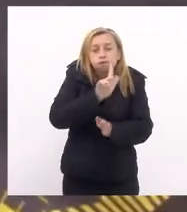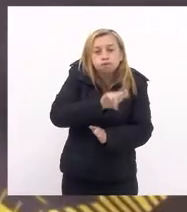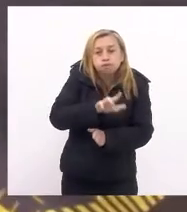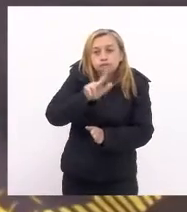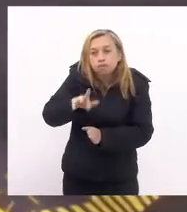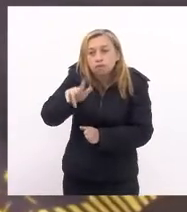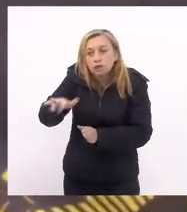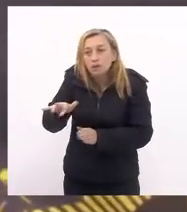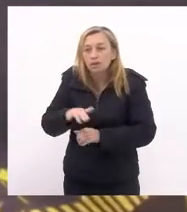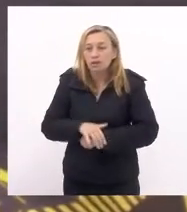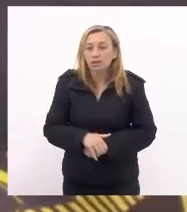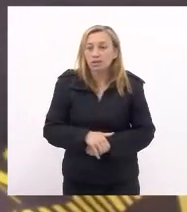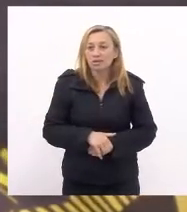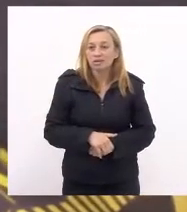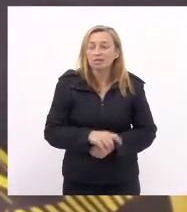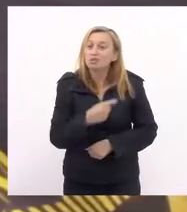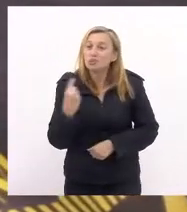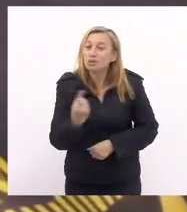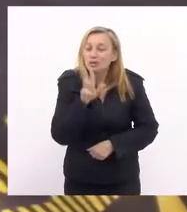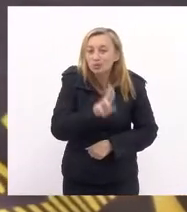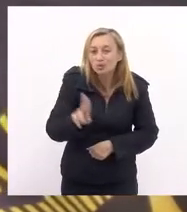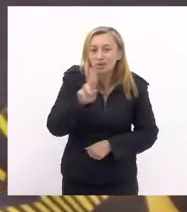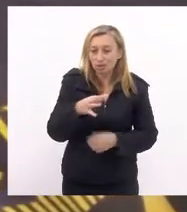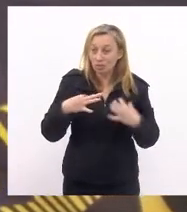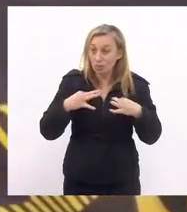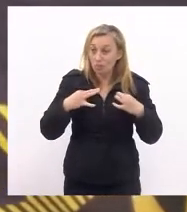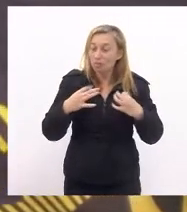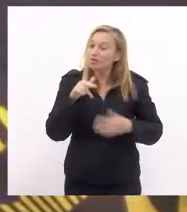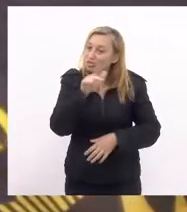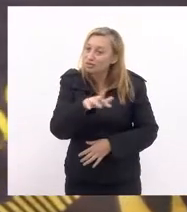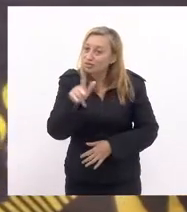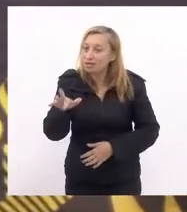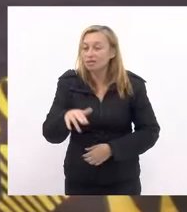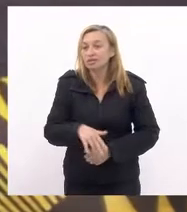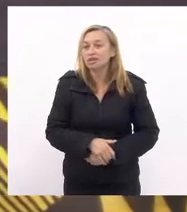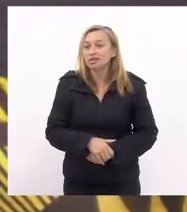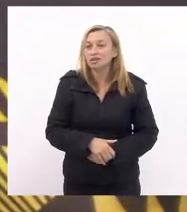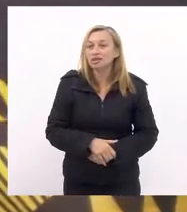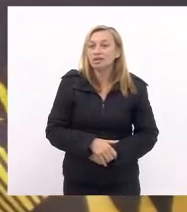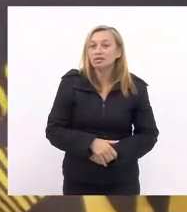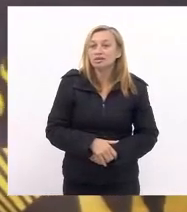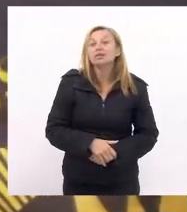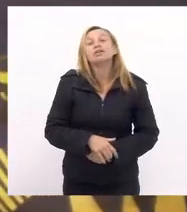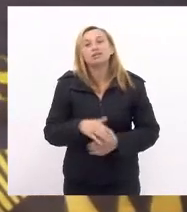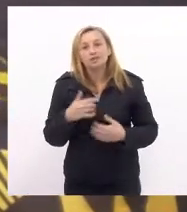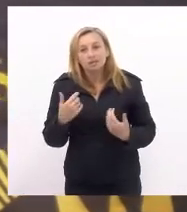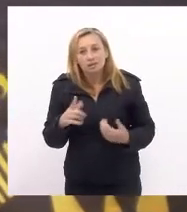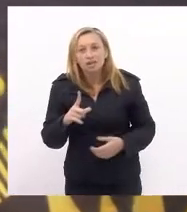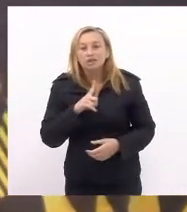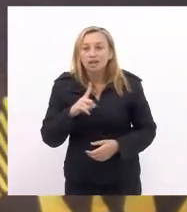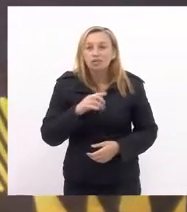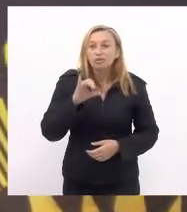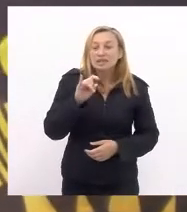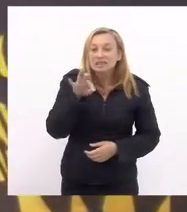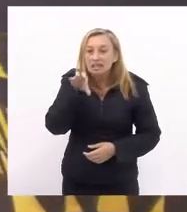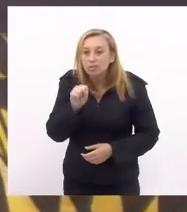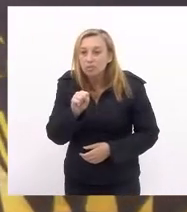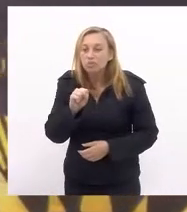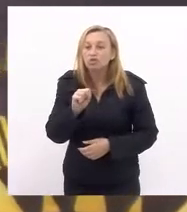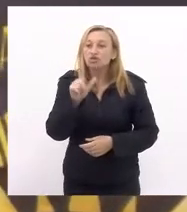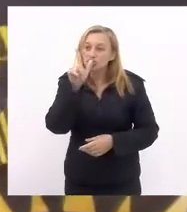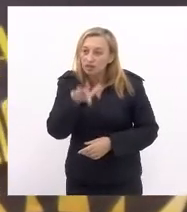diferentes, nós usamos roupas diferentes, nós temos ritos e símbolos religiosos